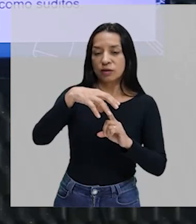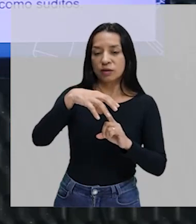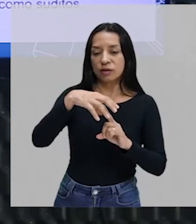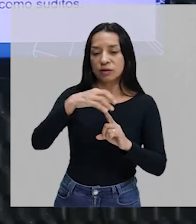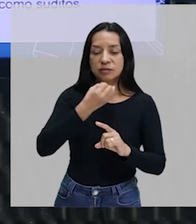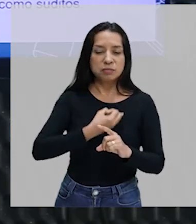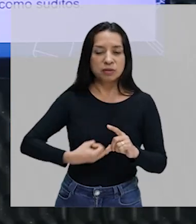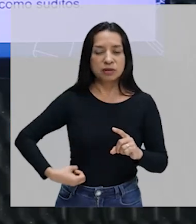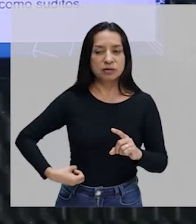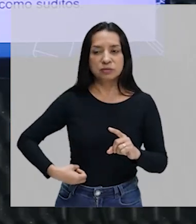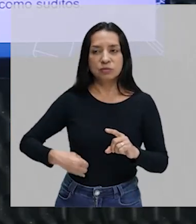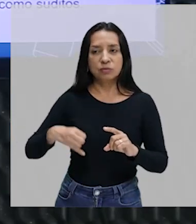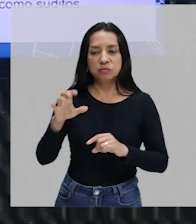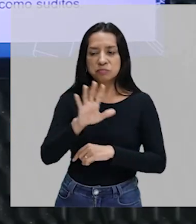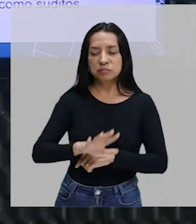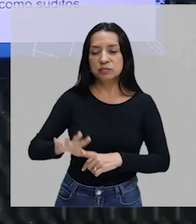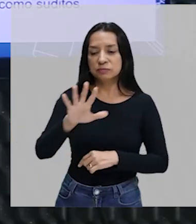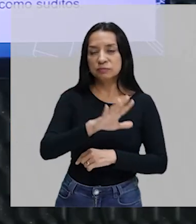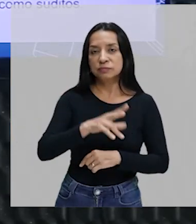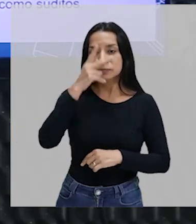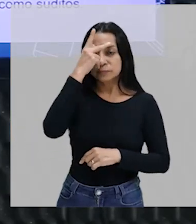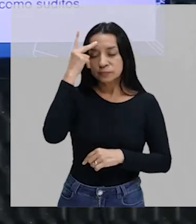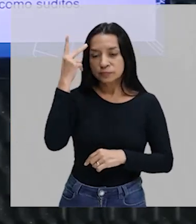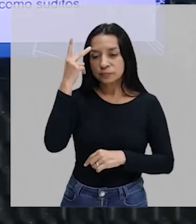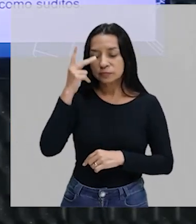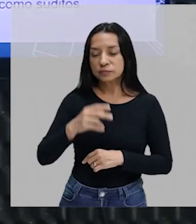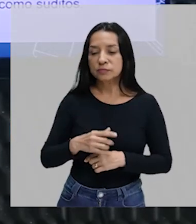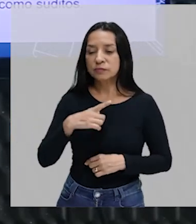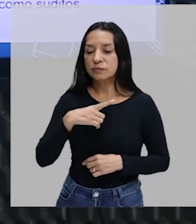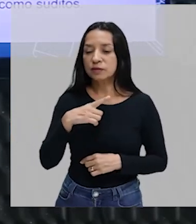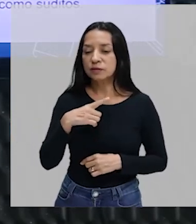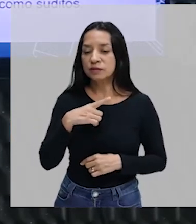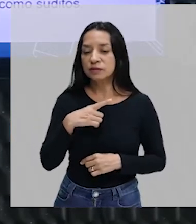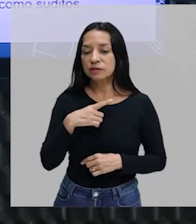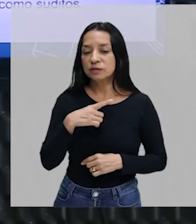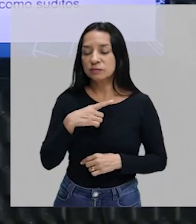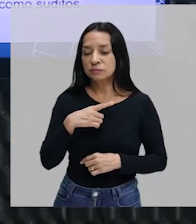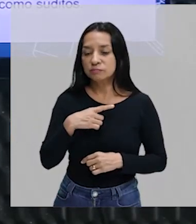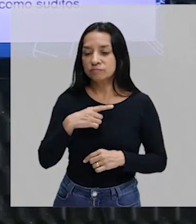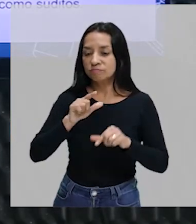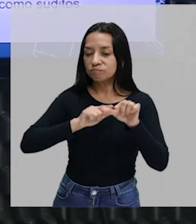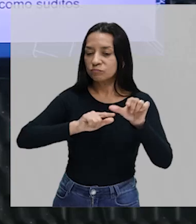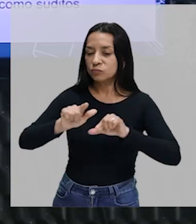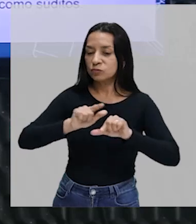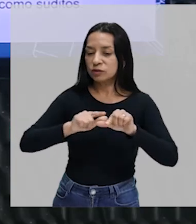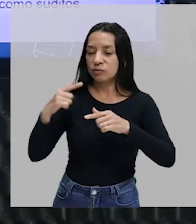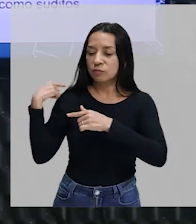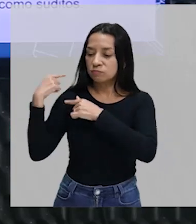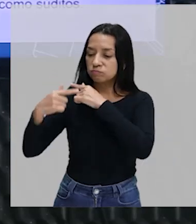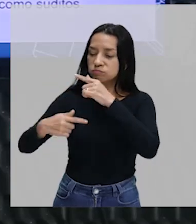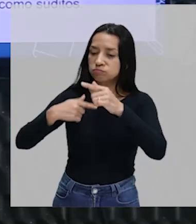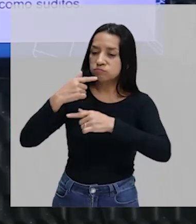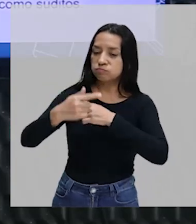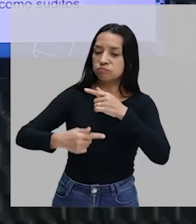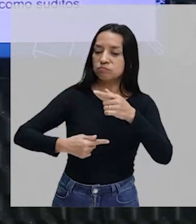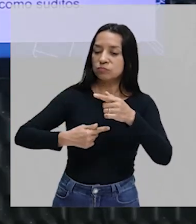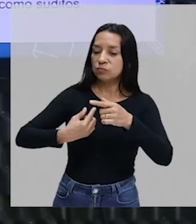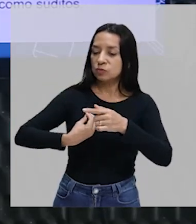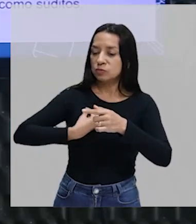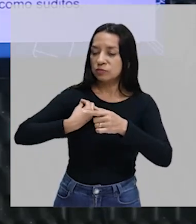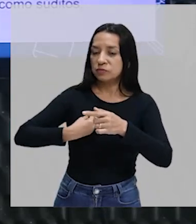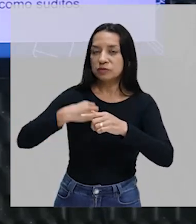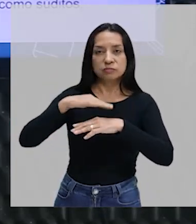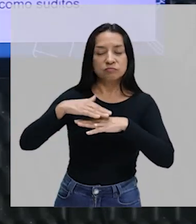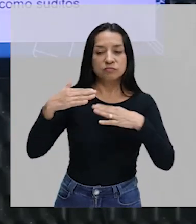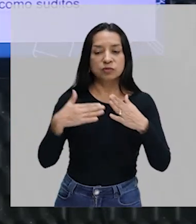monarca em geral, e essa pessoa geralmente tem um cargo hereditário e vitalício. Ela herdou a condição